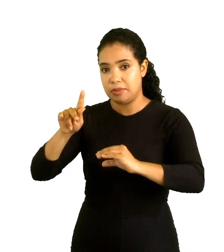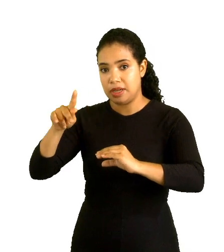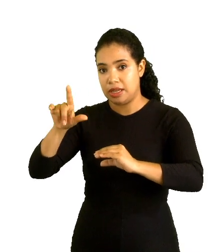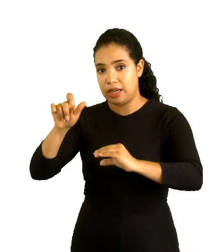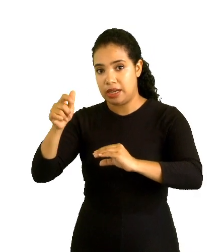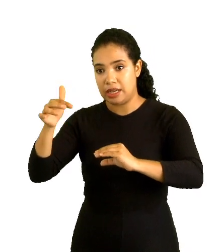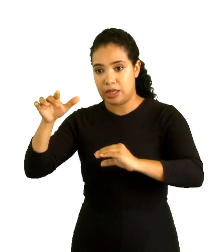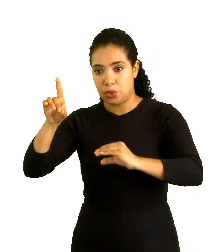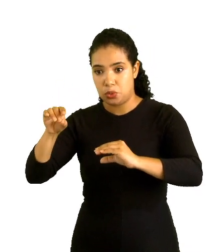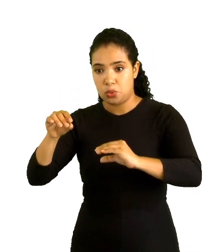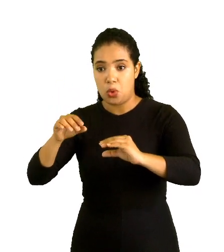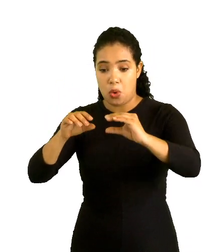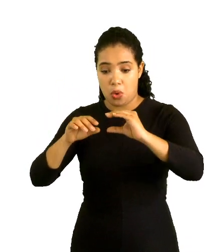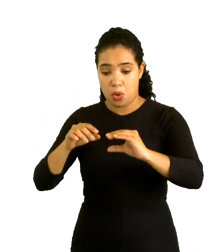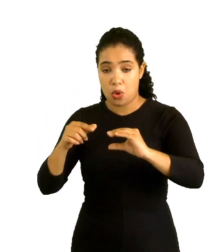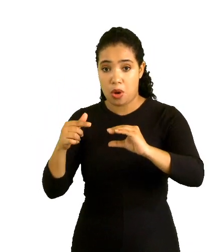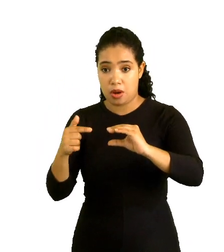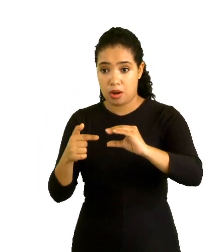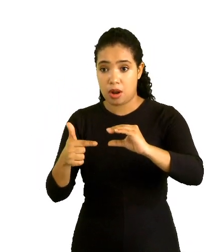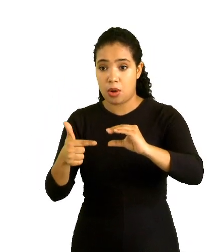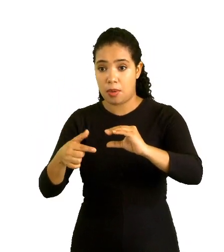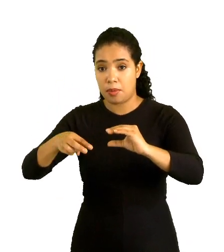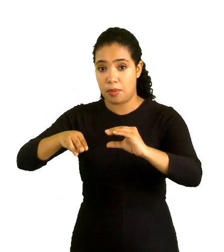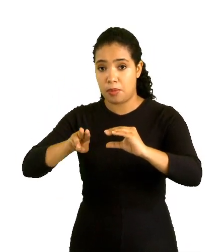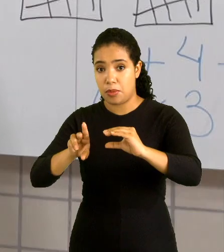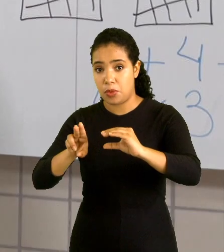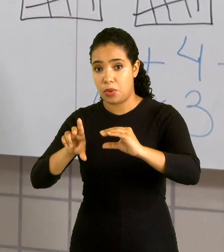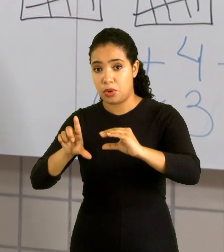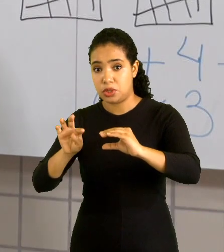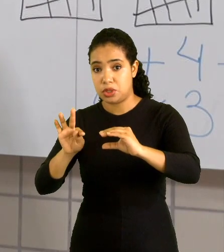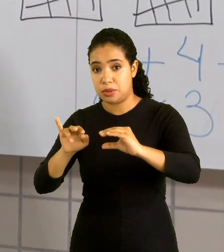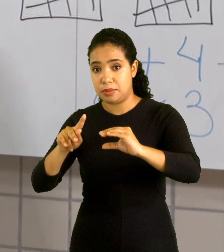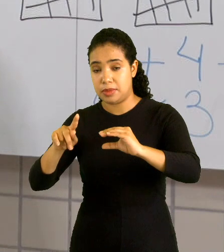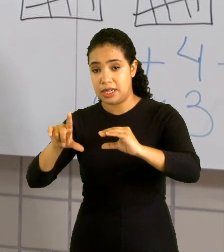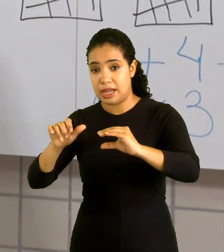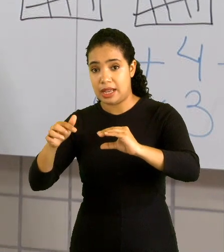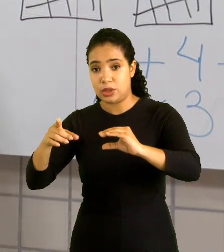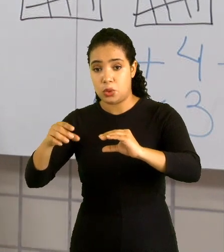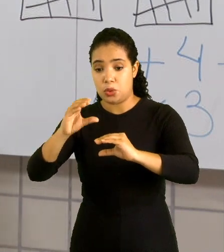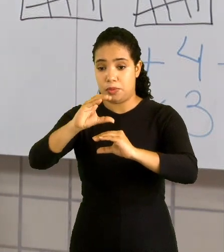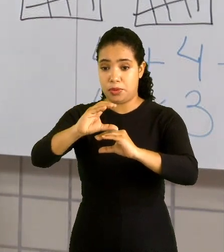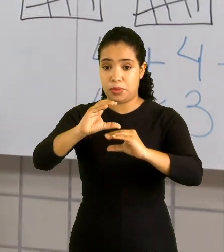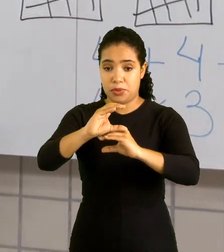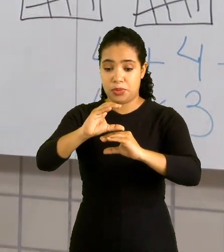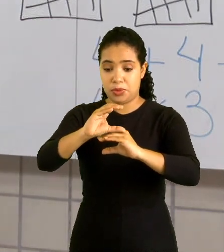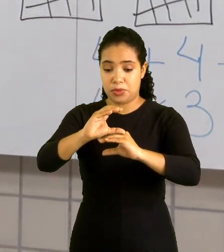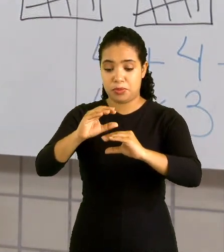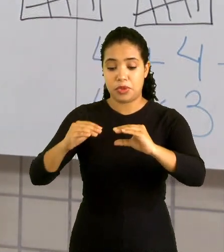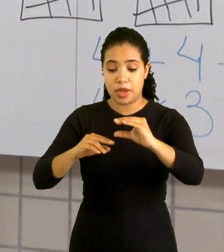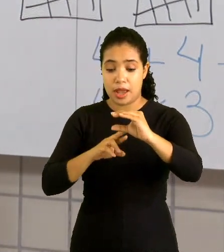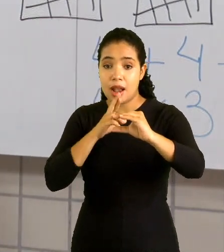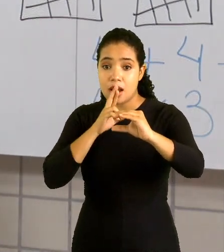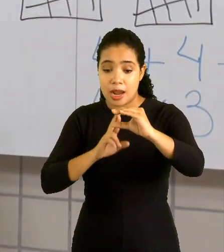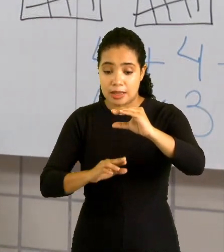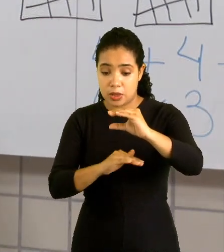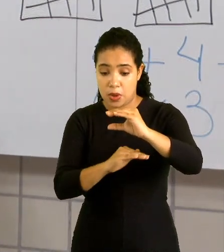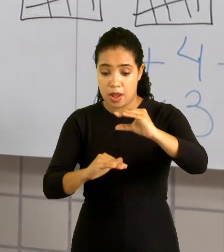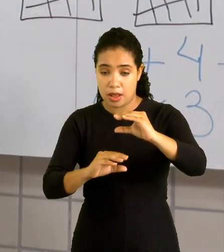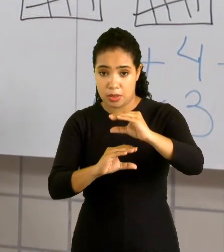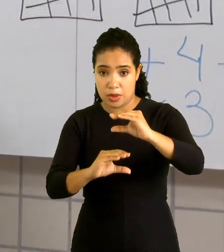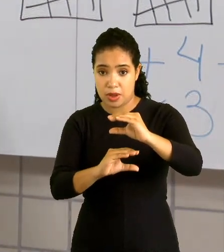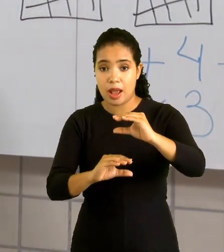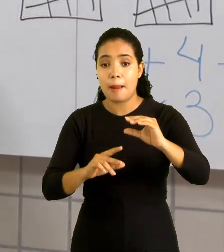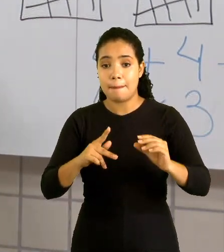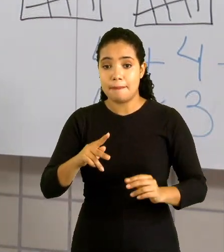resultado disso tudo é o produto. A multiplicação não é nada demais, ela é somente